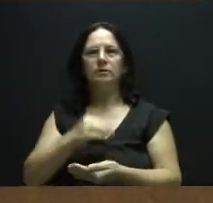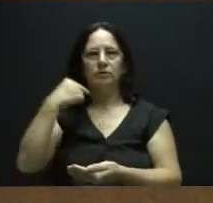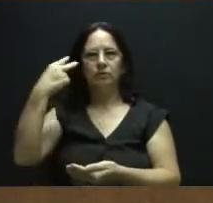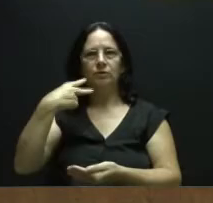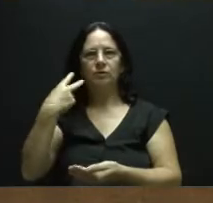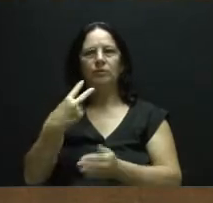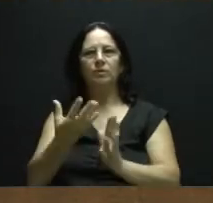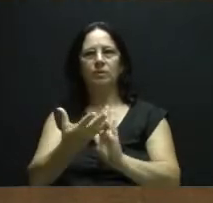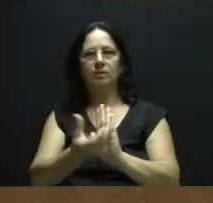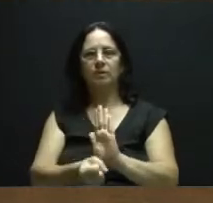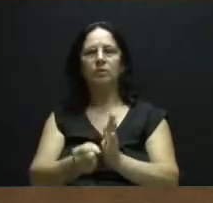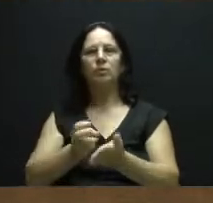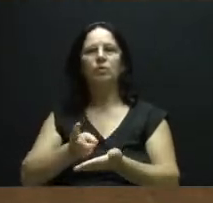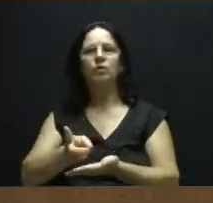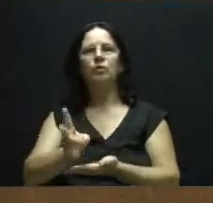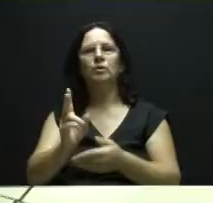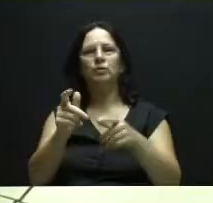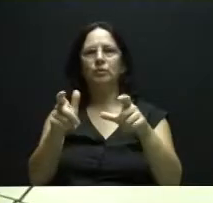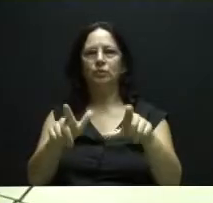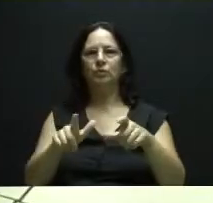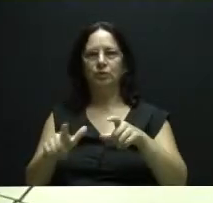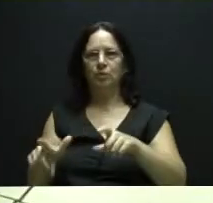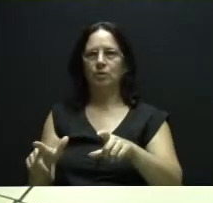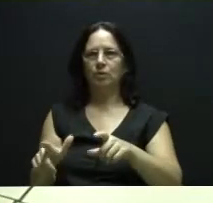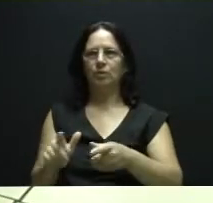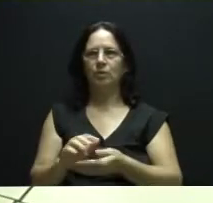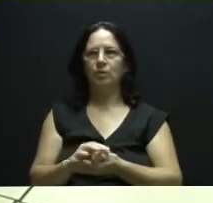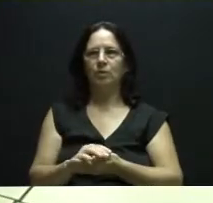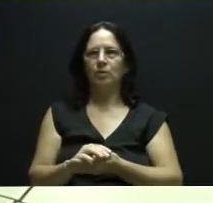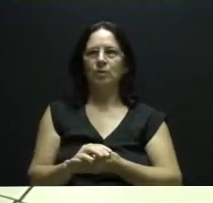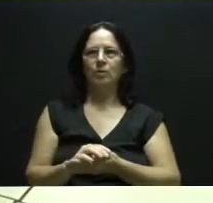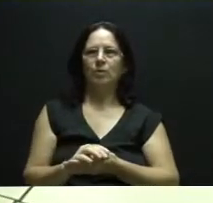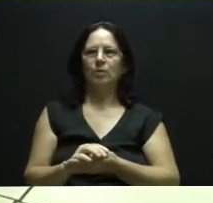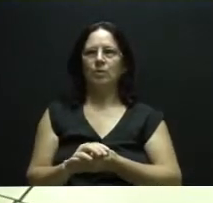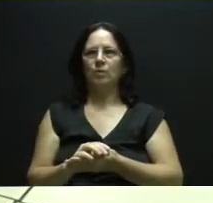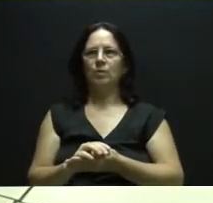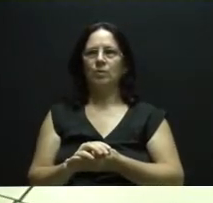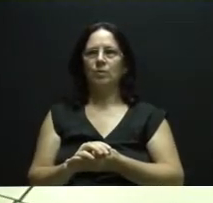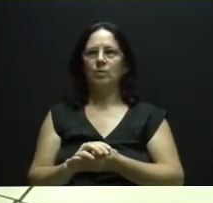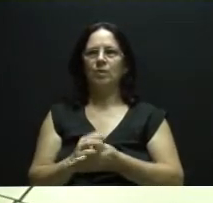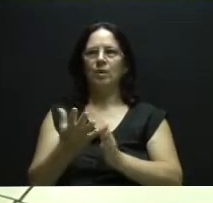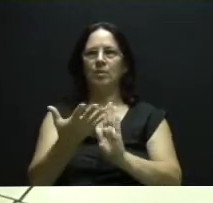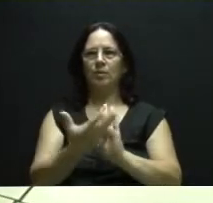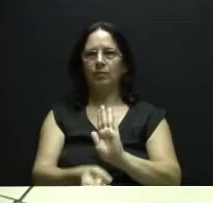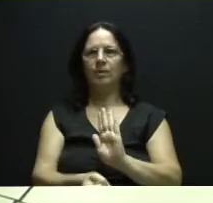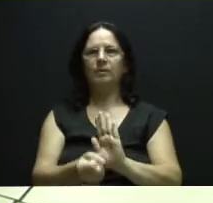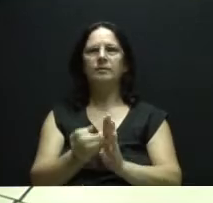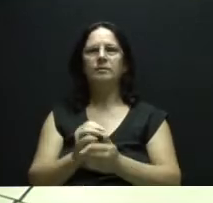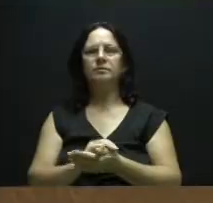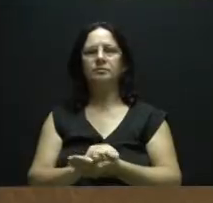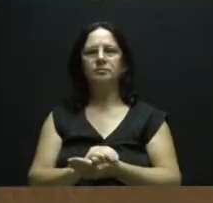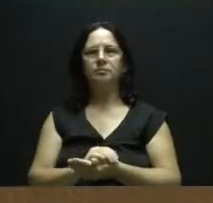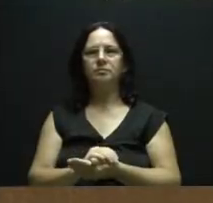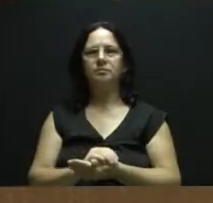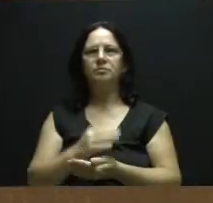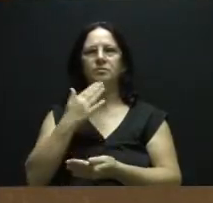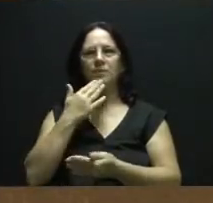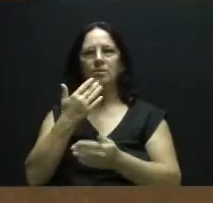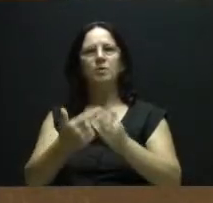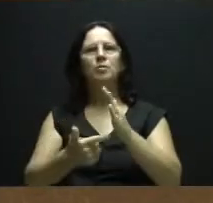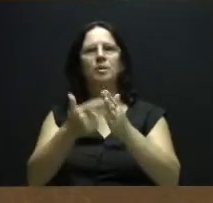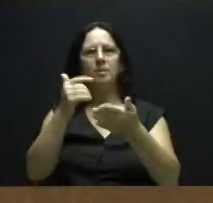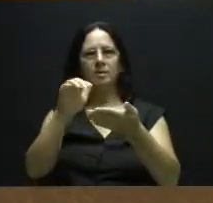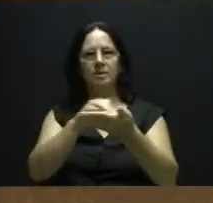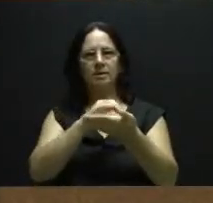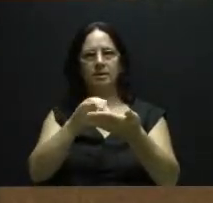que forem pela aprovação permaneçam como se encontram aprovado solicita ao senhor